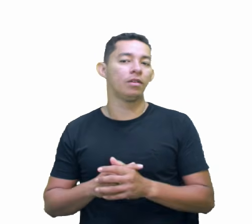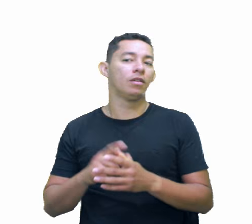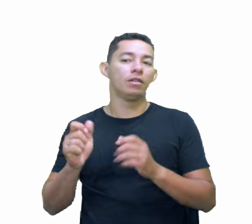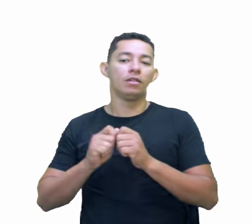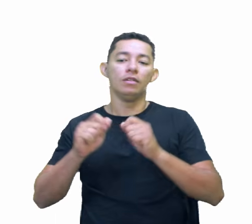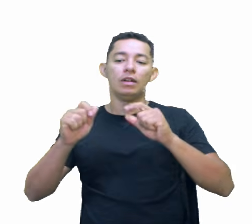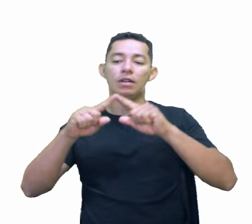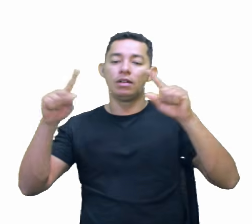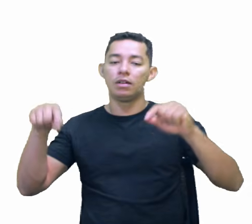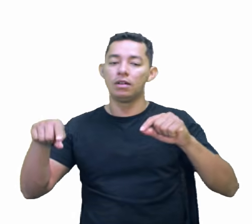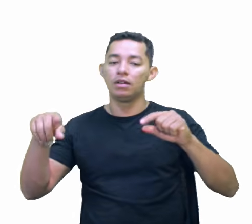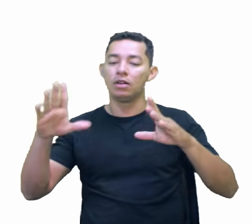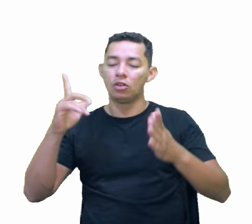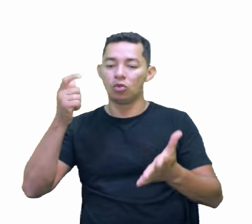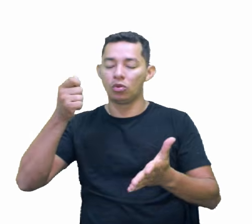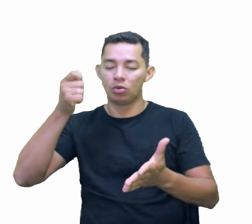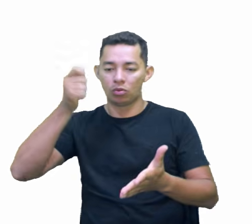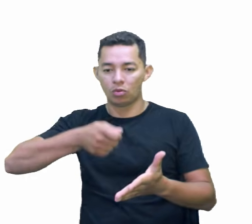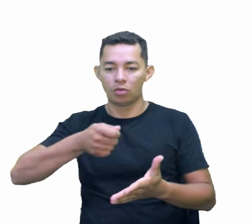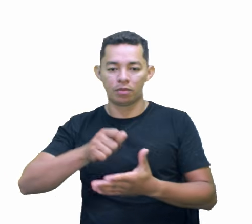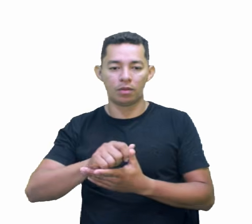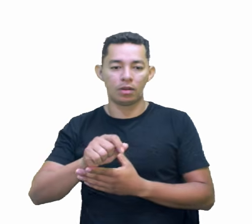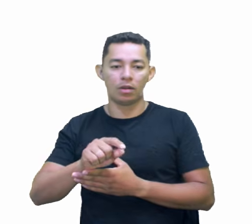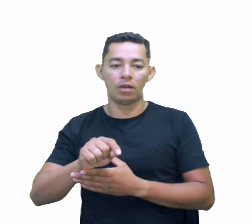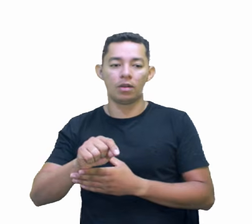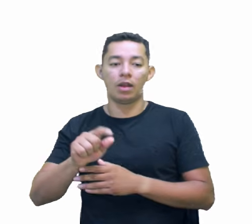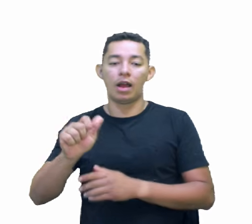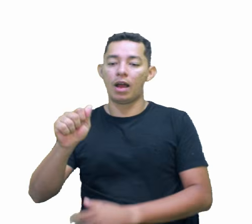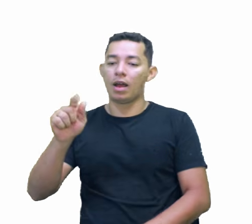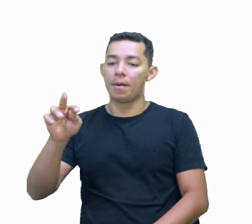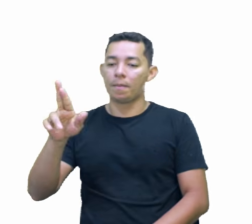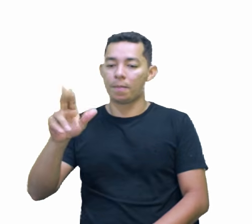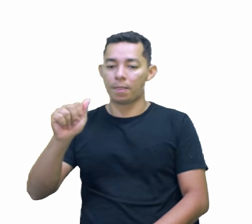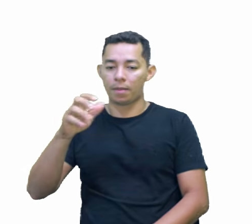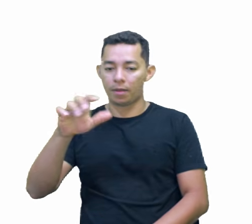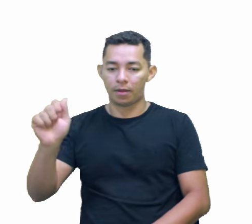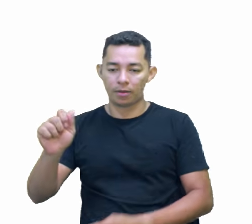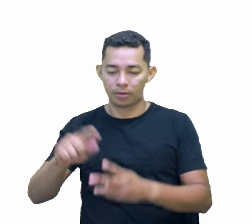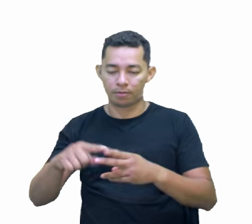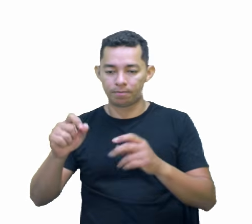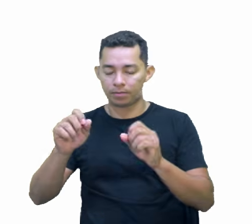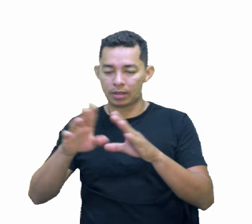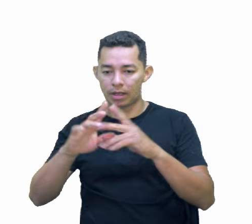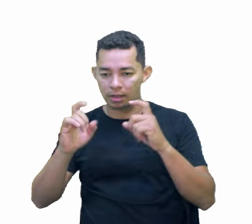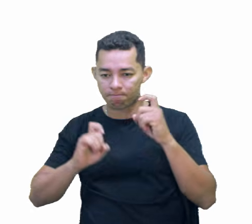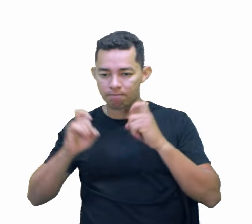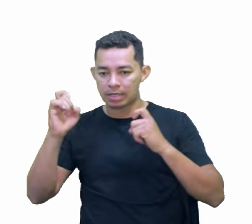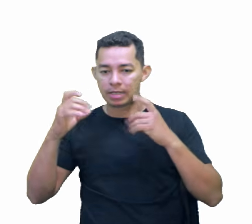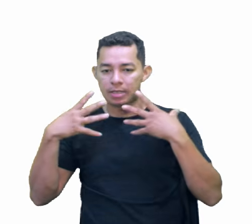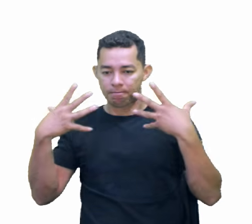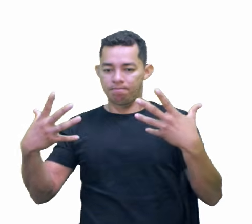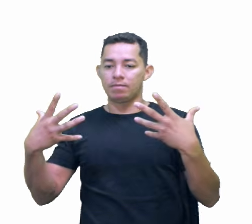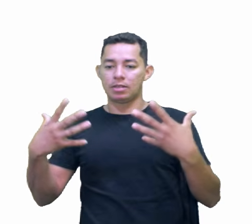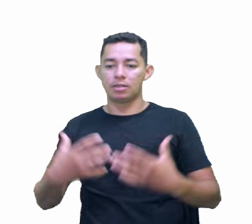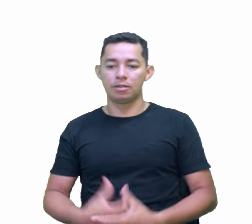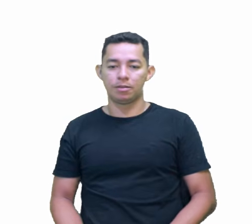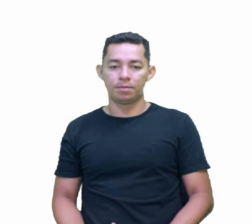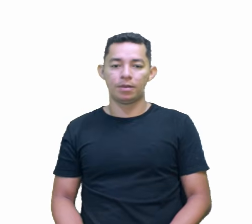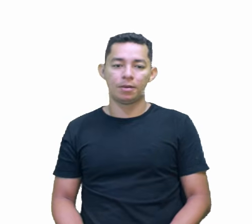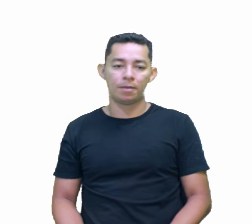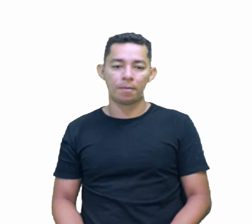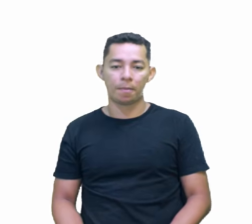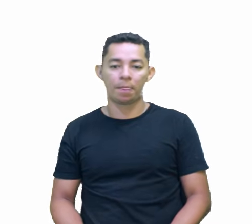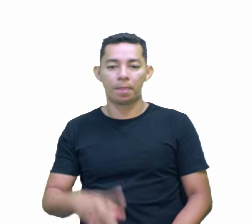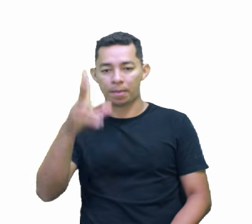confirmação, né? As formas, atuação e expressão. Lembrando que os